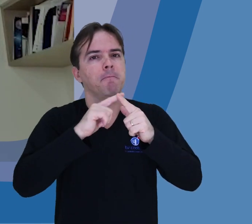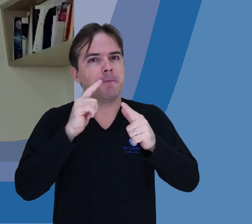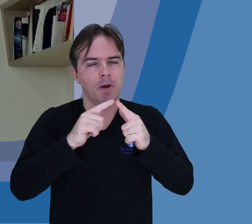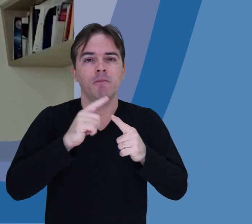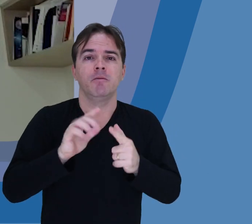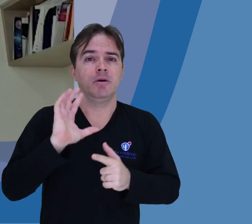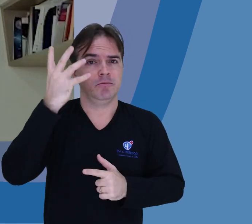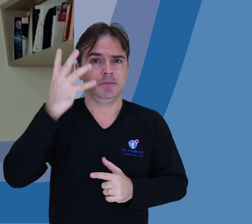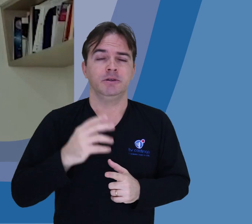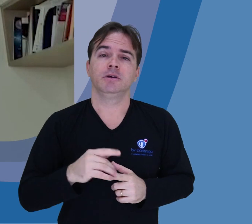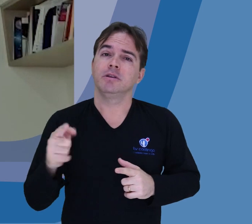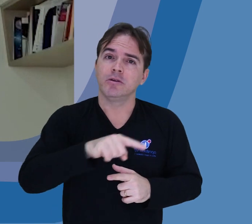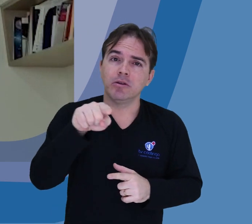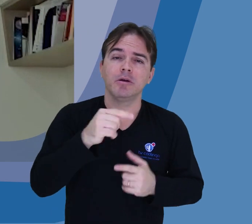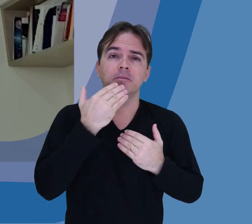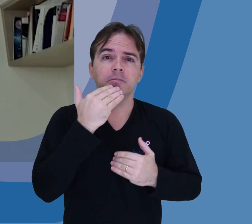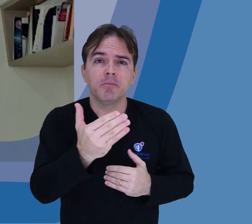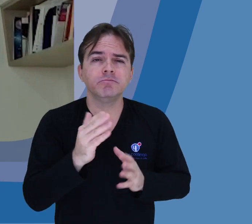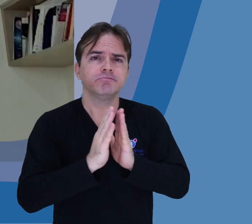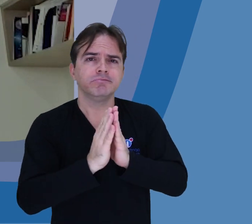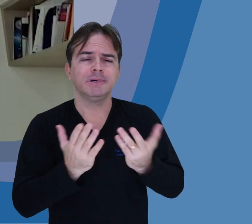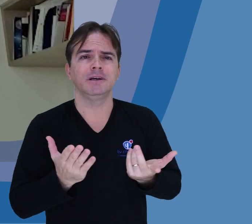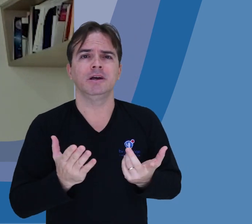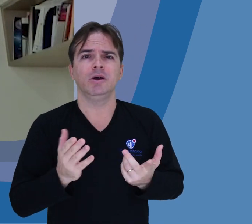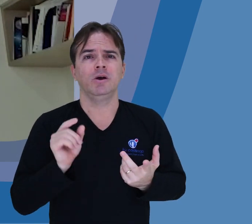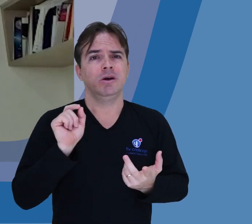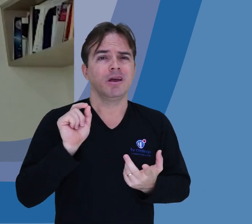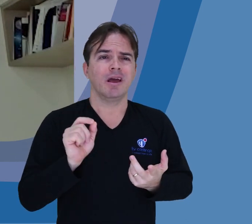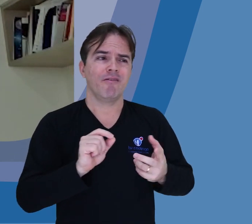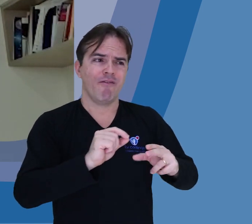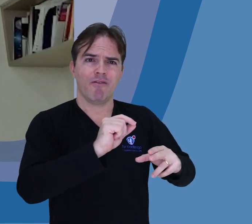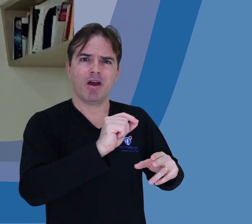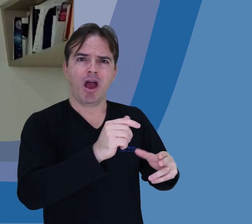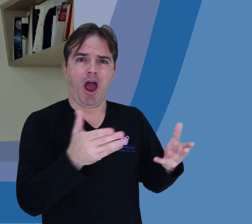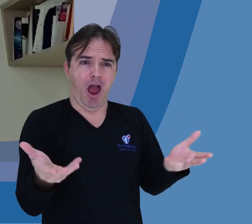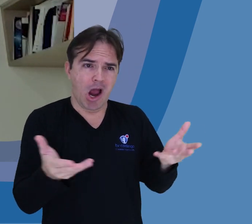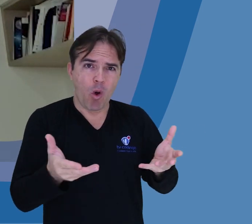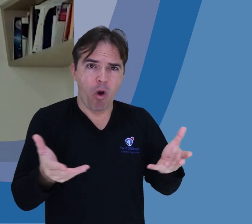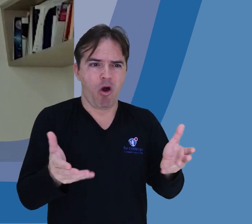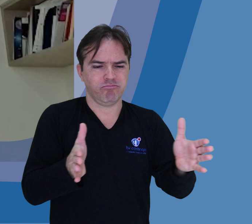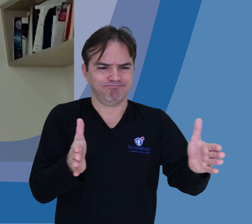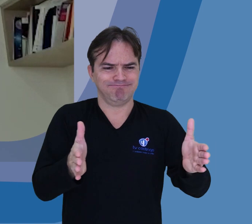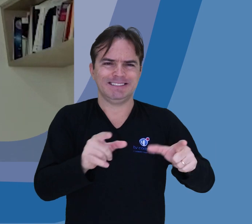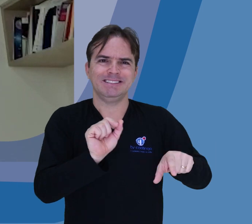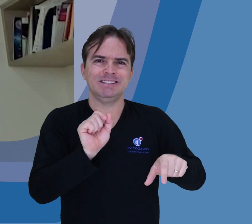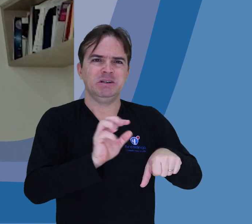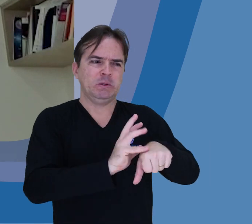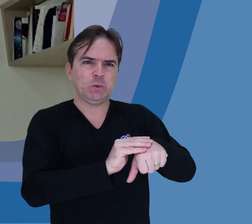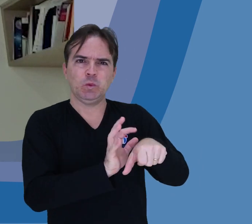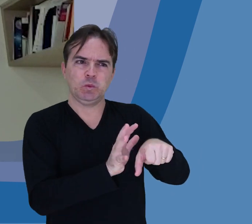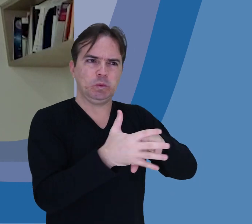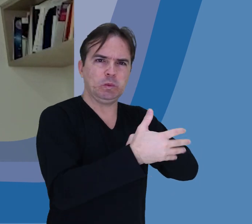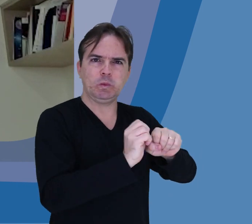a gente pede muito para aqui esse é vídeo fazer pessoalmente a gente dentro desse contexto que a gente se encontra hoje